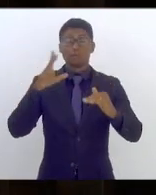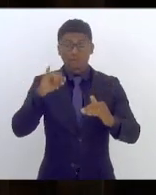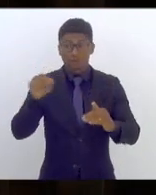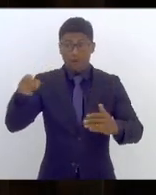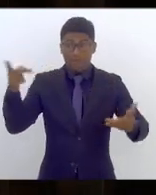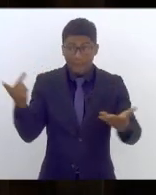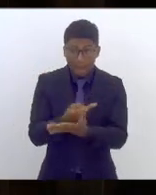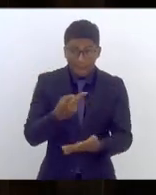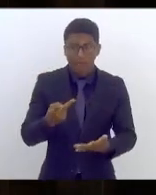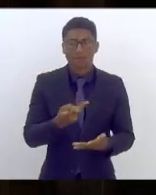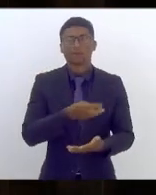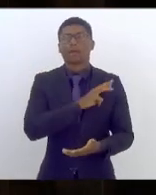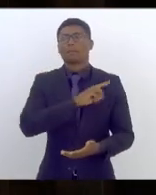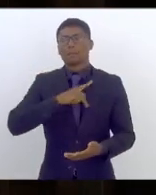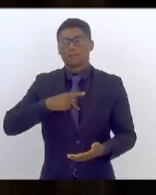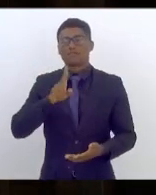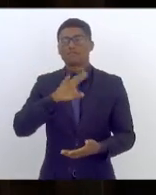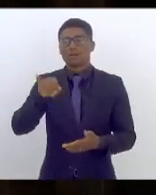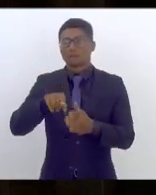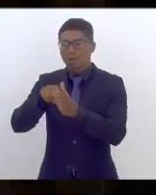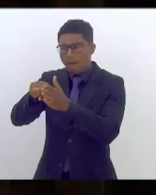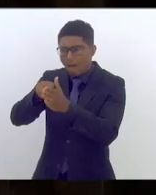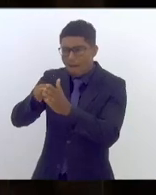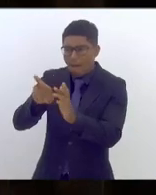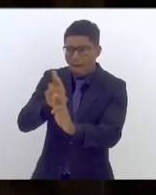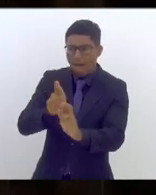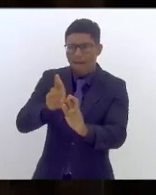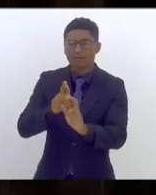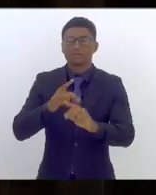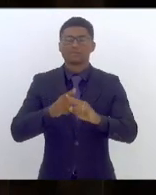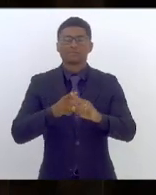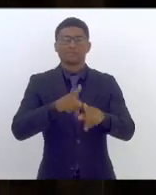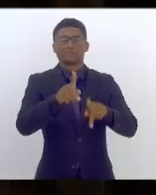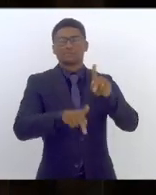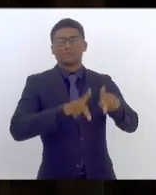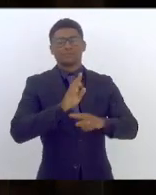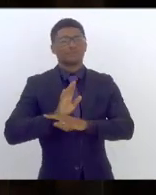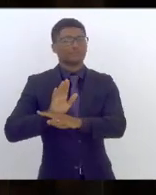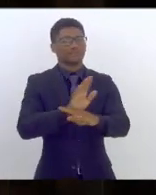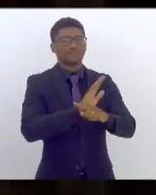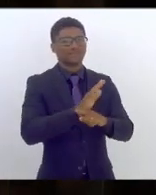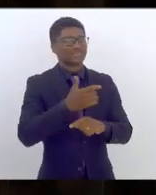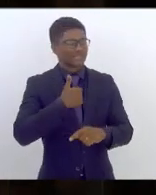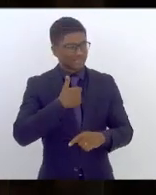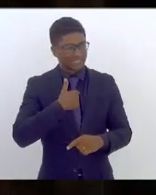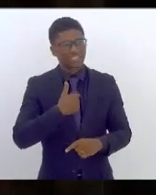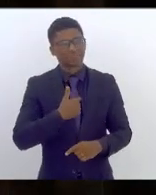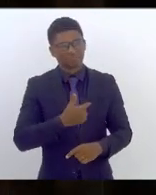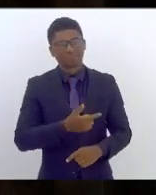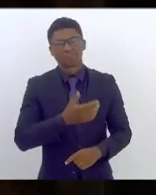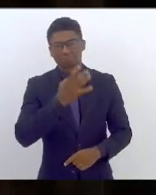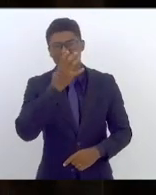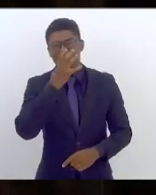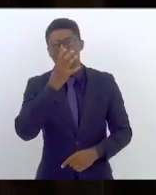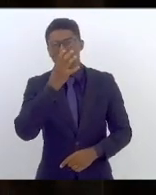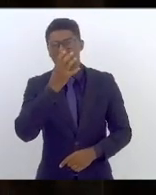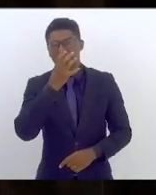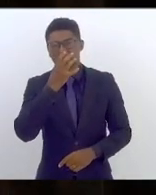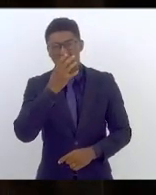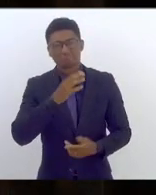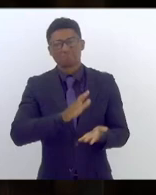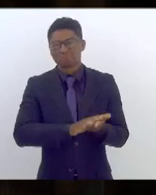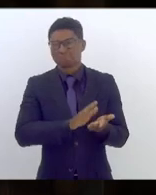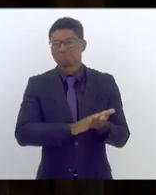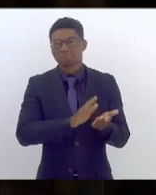o Ministério Público vai investigar em defesa do interesse público então eu sou um fã absoluto de vocês parabéns